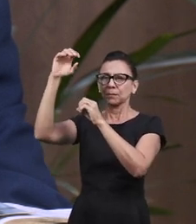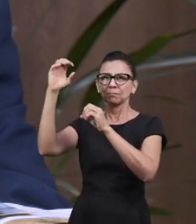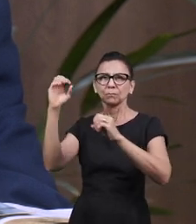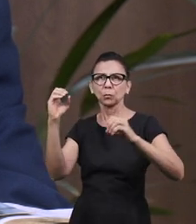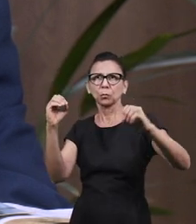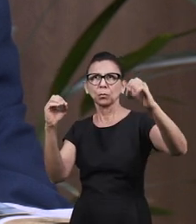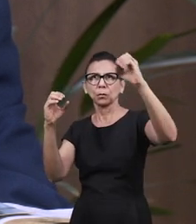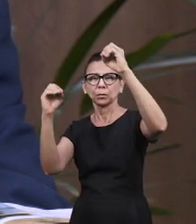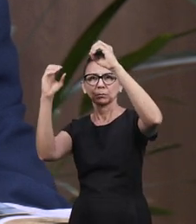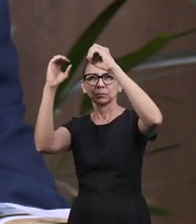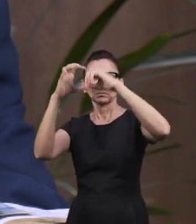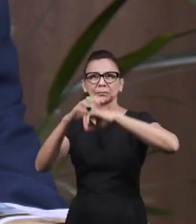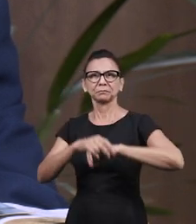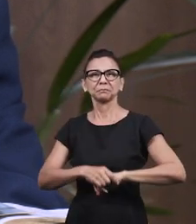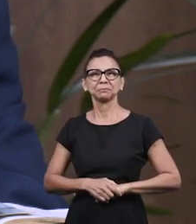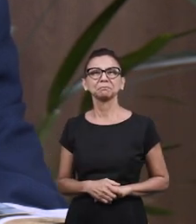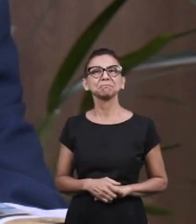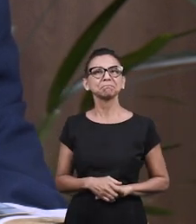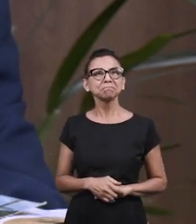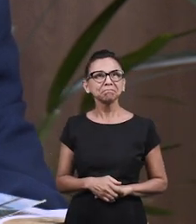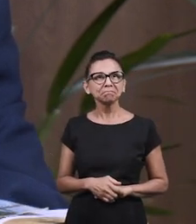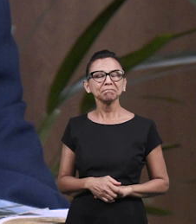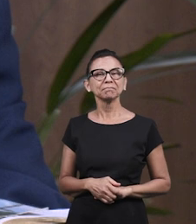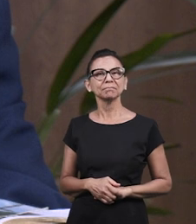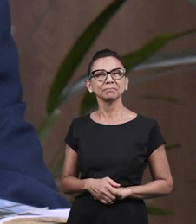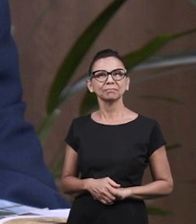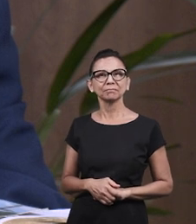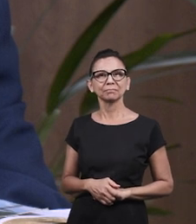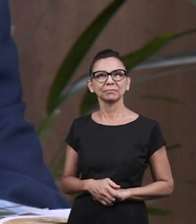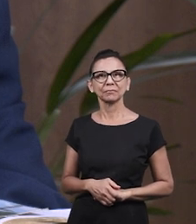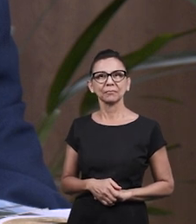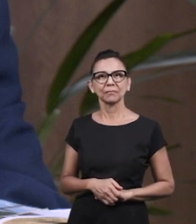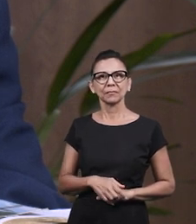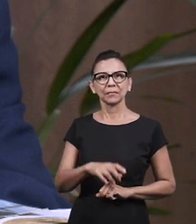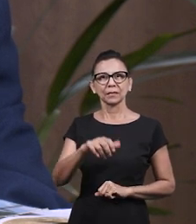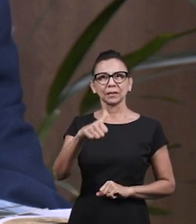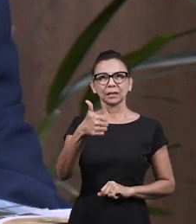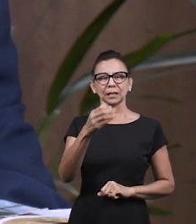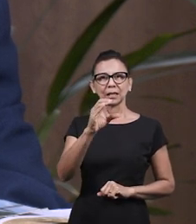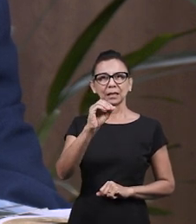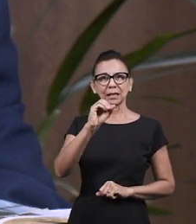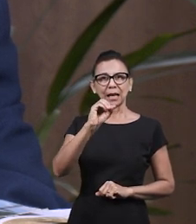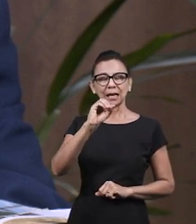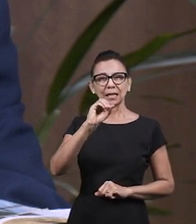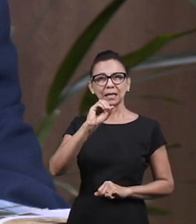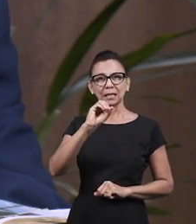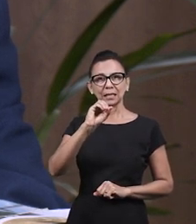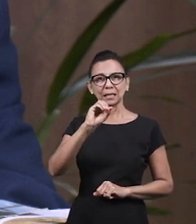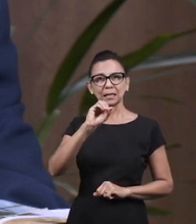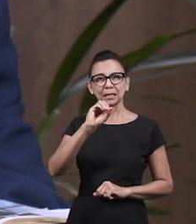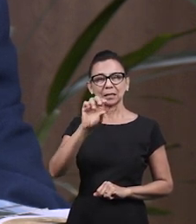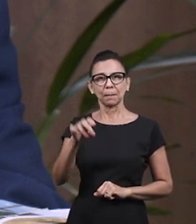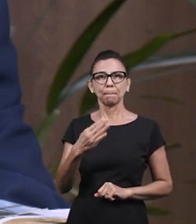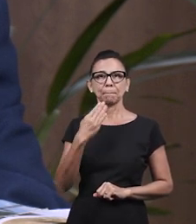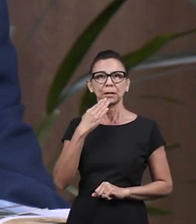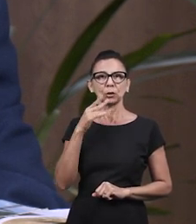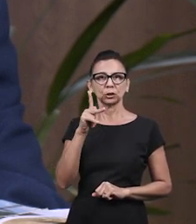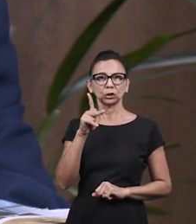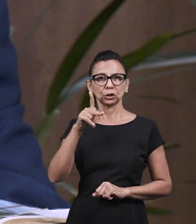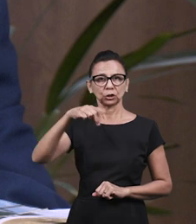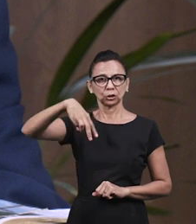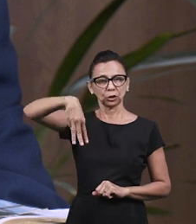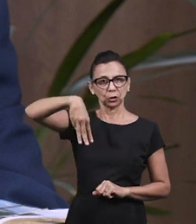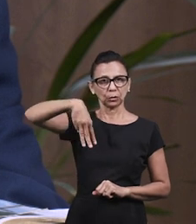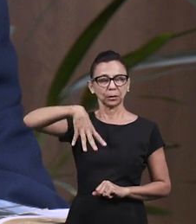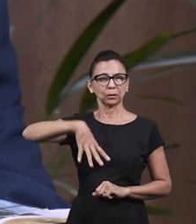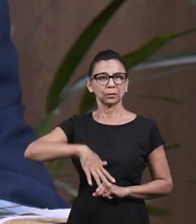coisa muito grande. Tem 10 bilhões de quilômetros. Desculpe aqui, os